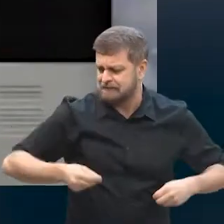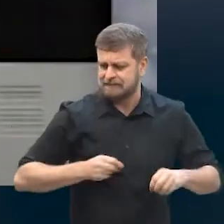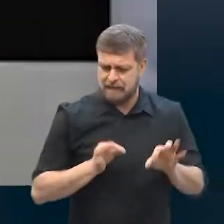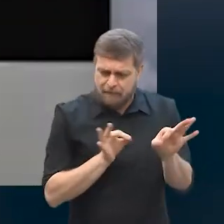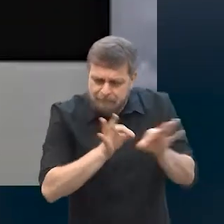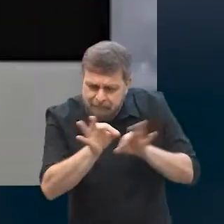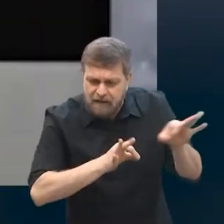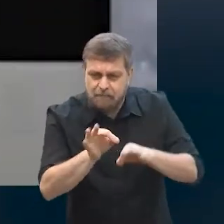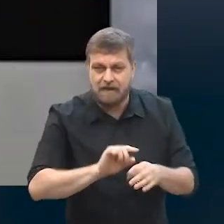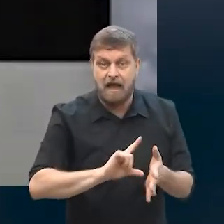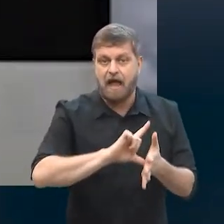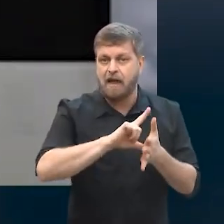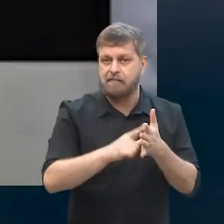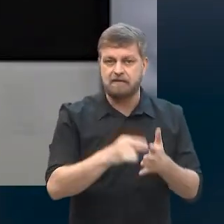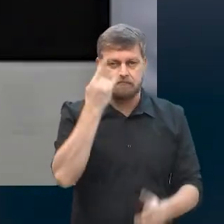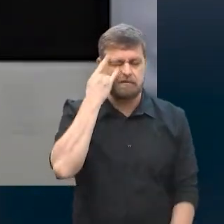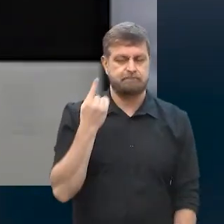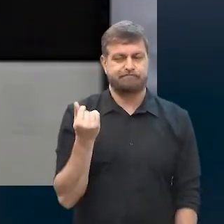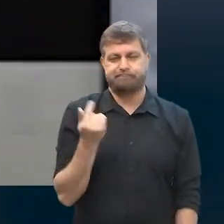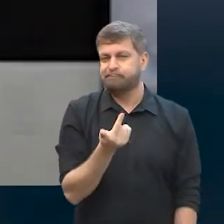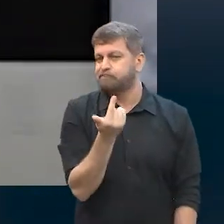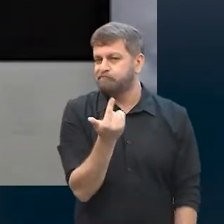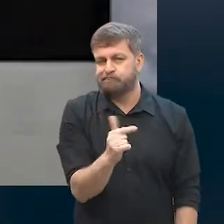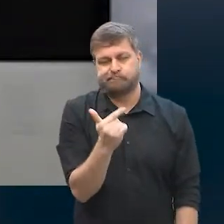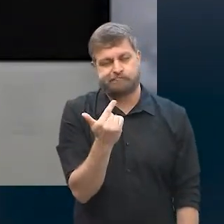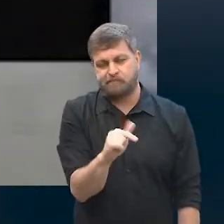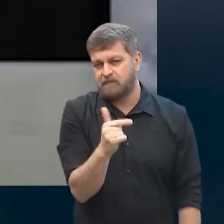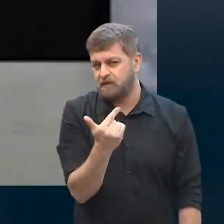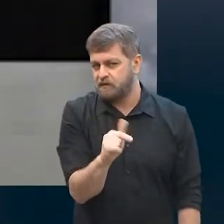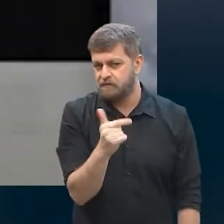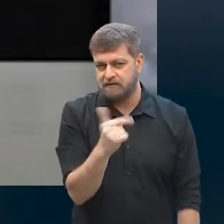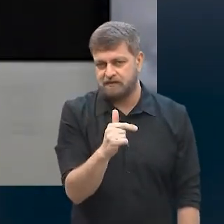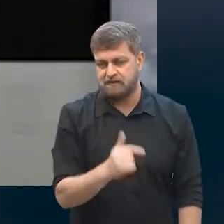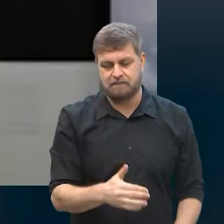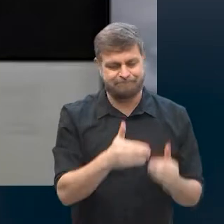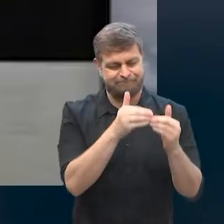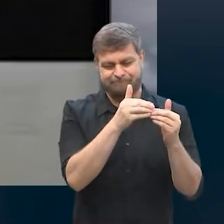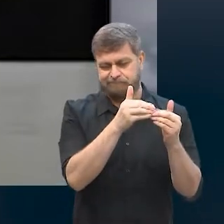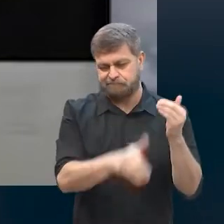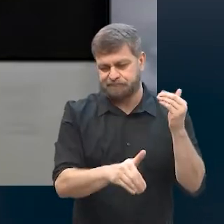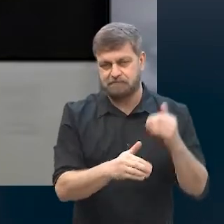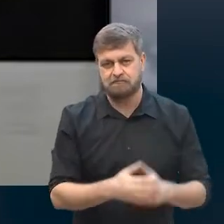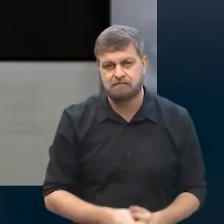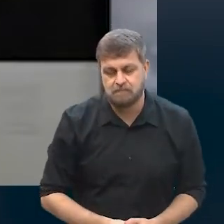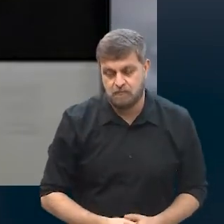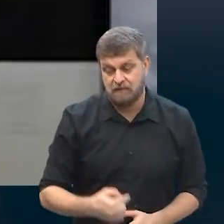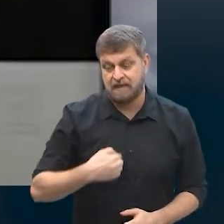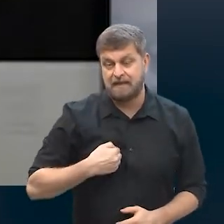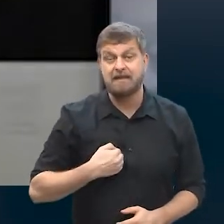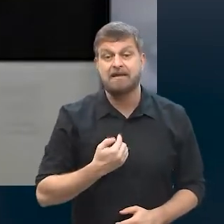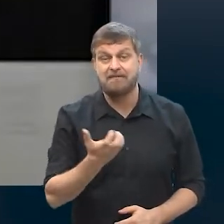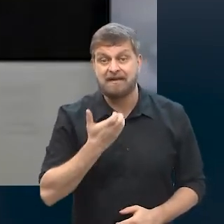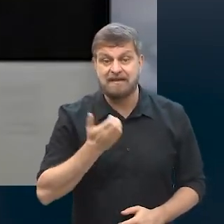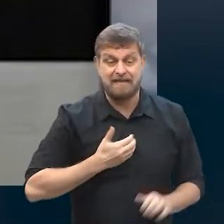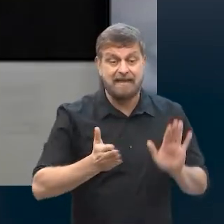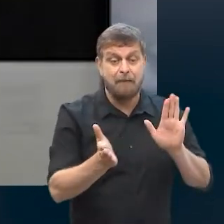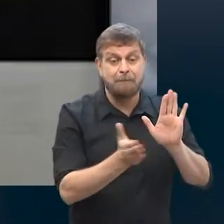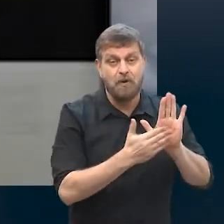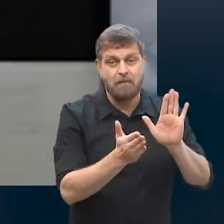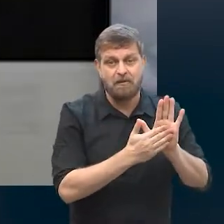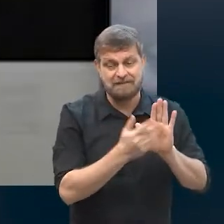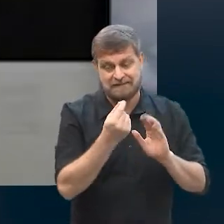não ia ser rentável versus o investimento que eu estava estava me propondo a fazer.